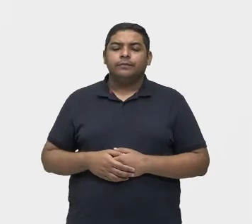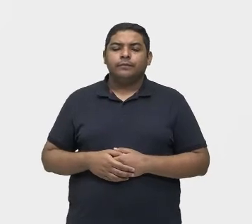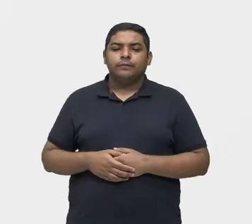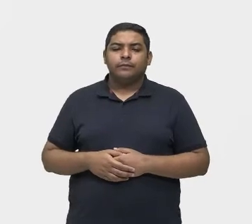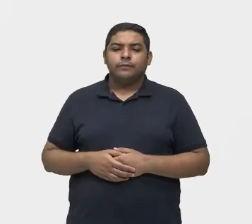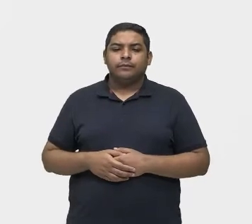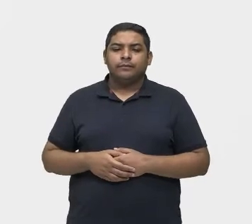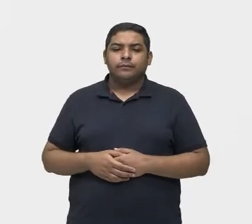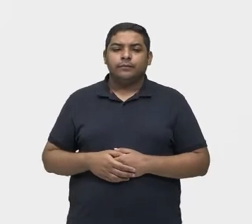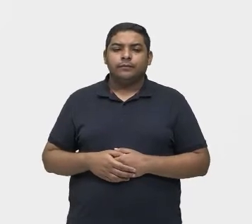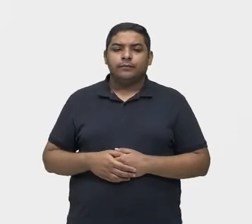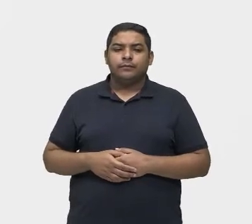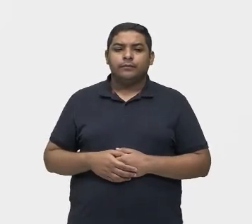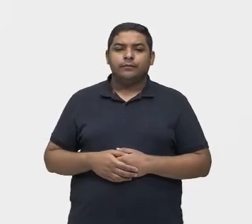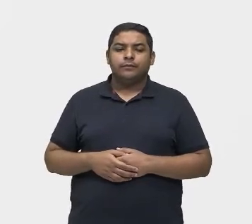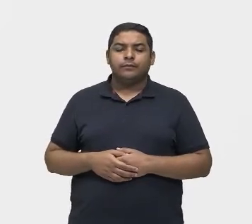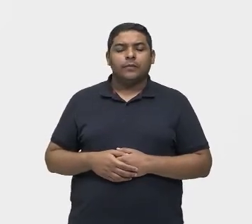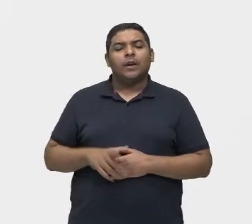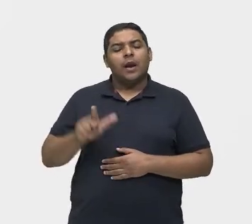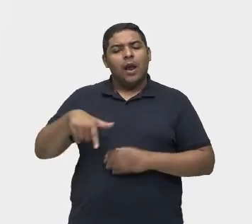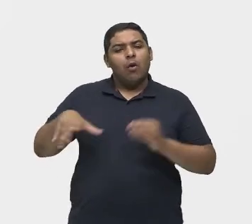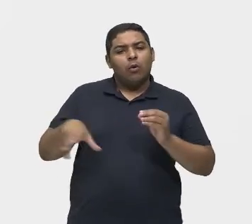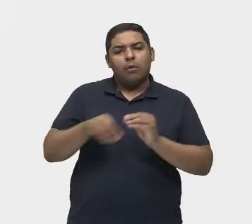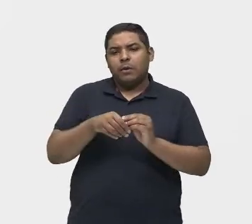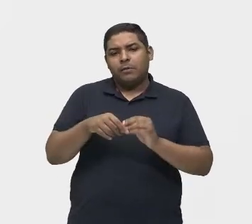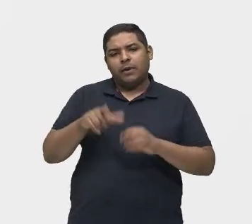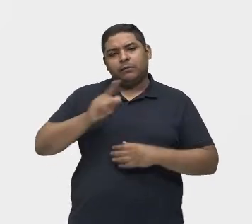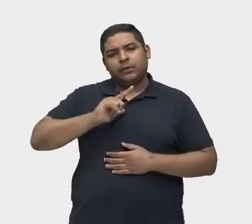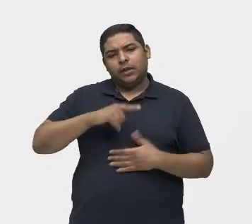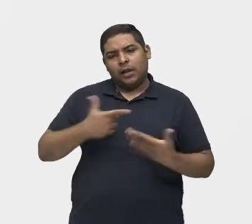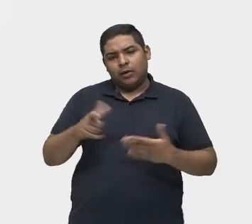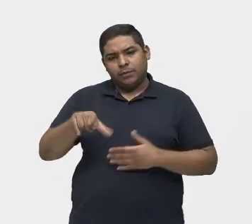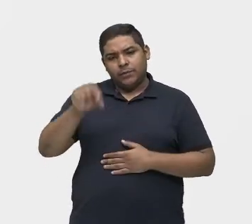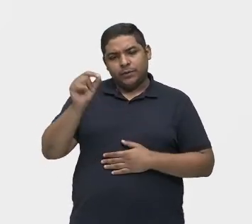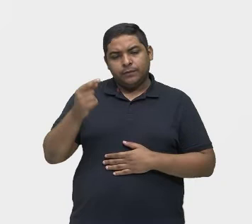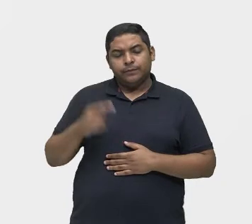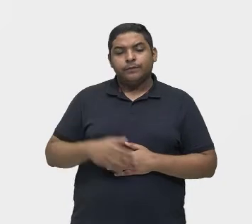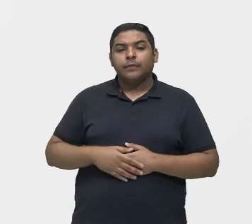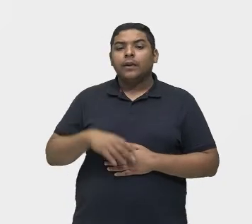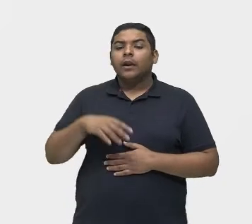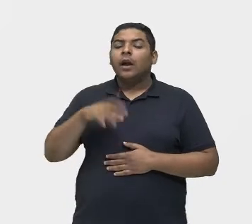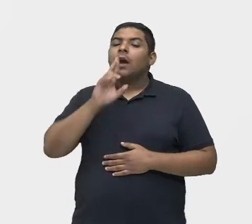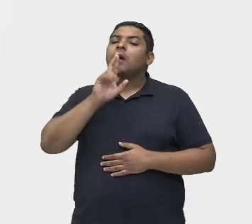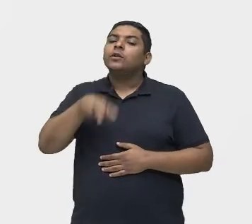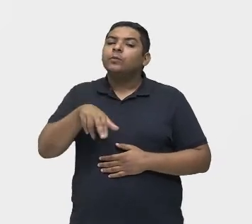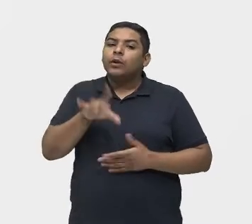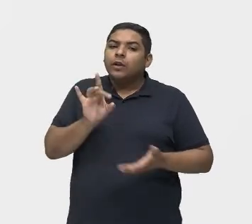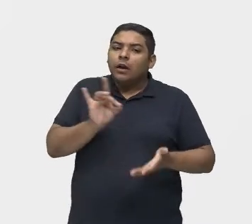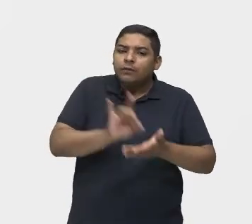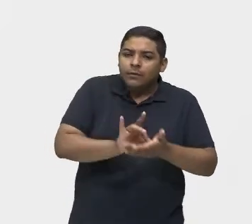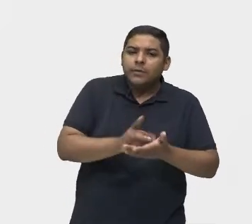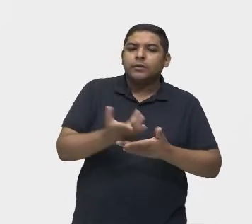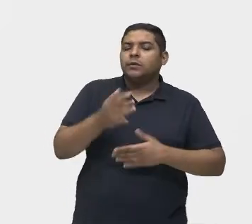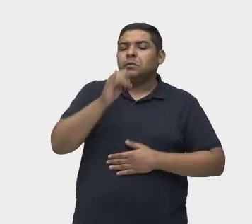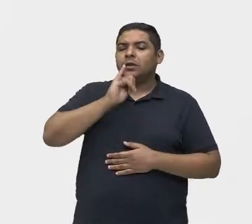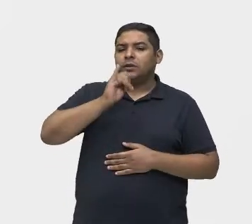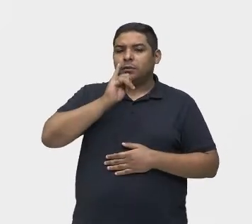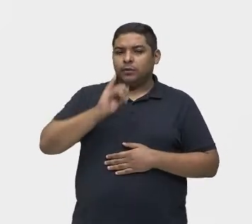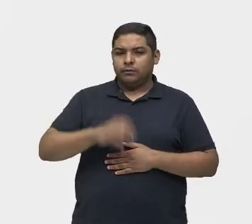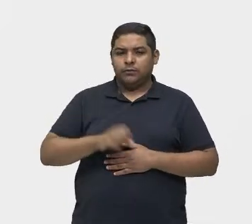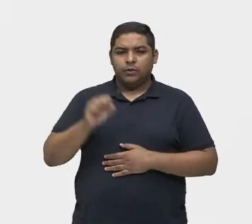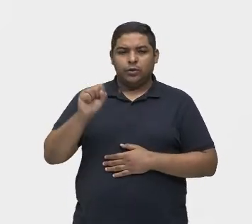it, né? Pode ser o complemento que tiver ali. E aí nas respostas afirmativas, positive, eu vou falar assim, yes mais subject